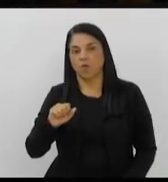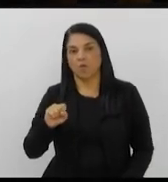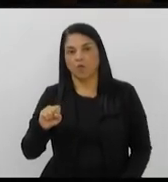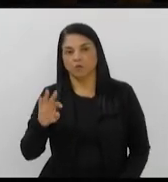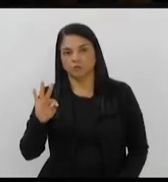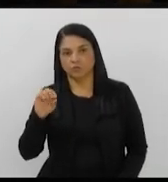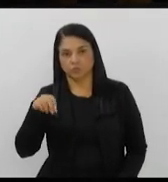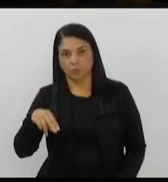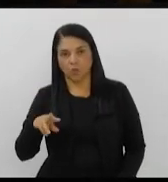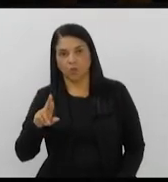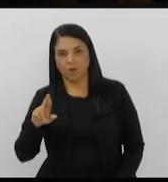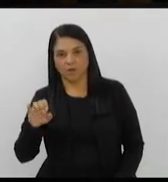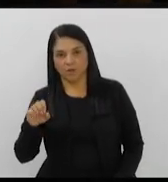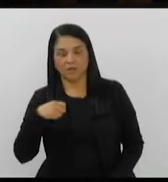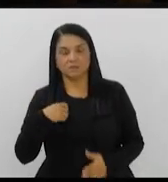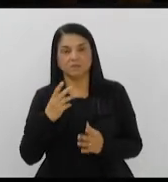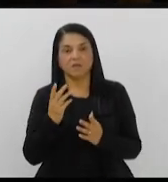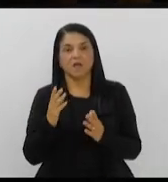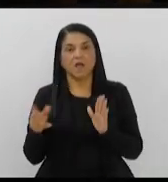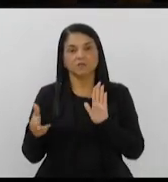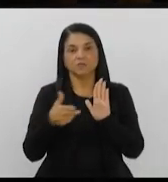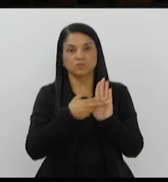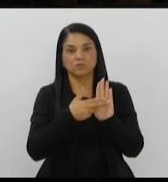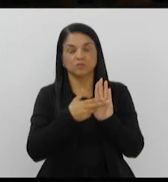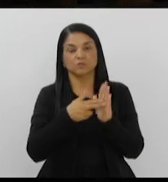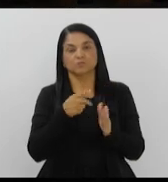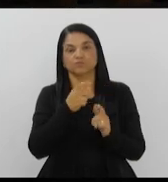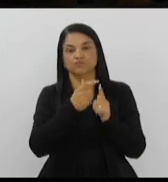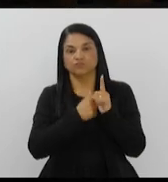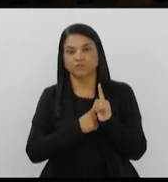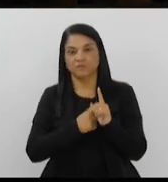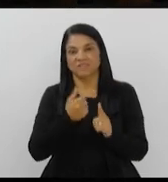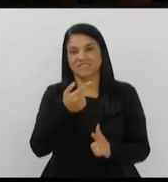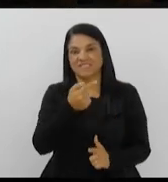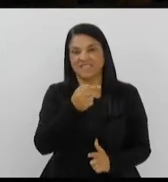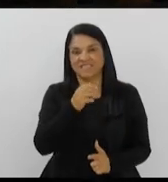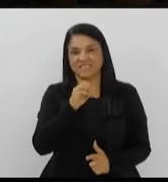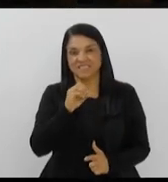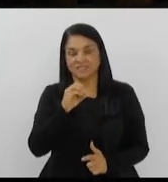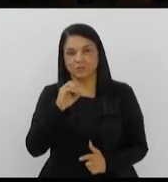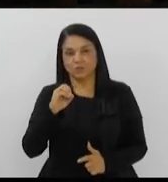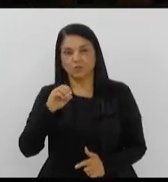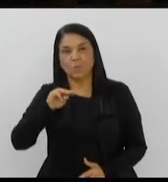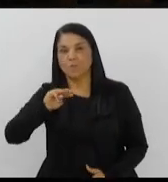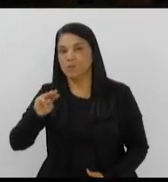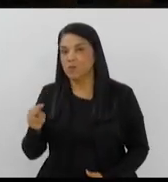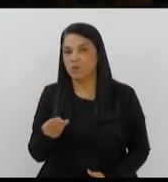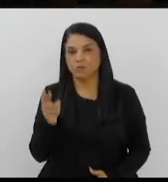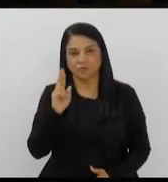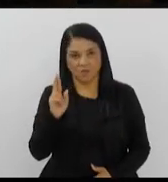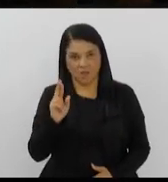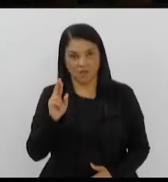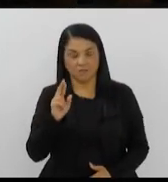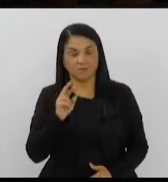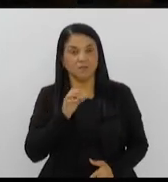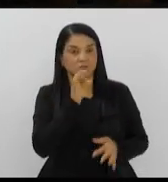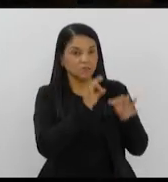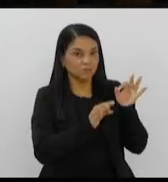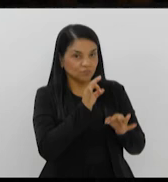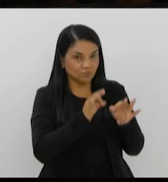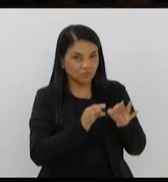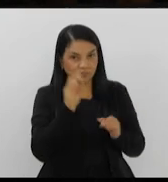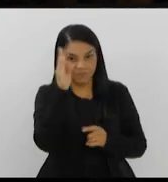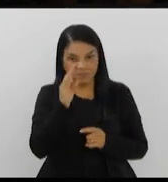de 750 milhões de reais que a justiça brasileira já tinha dito que não existia e que era